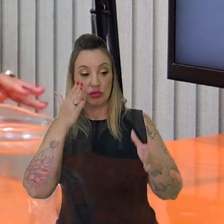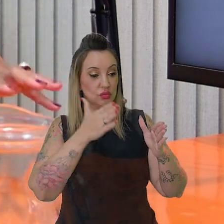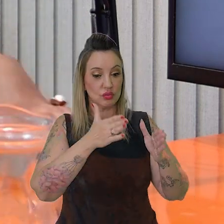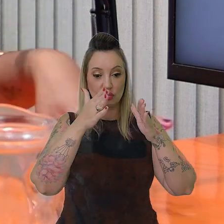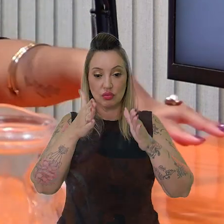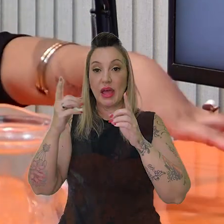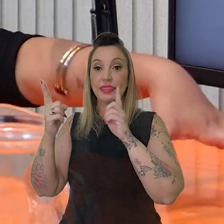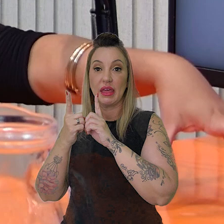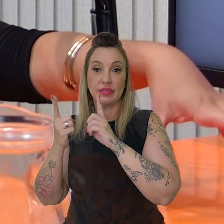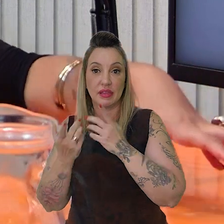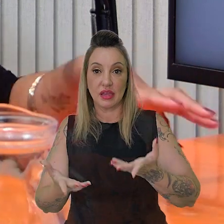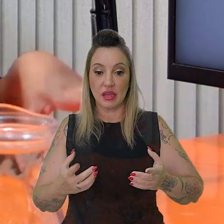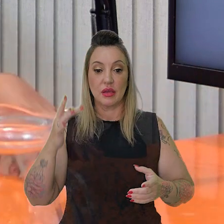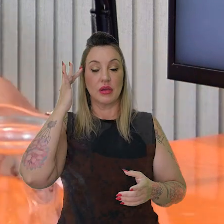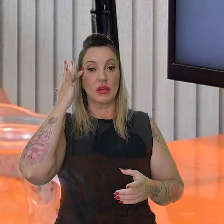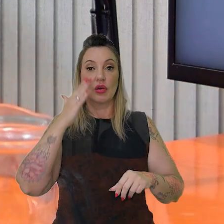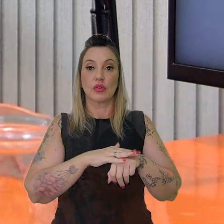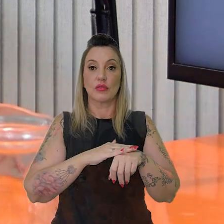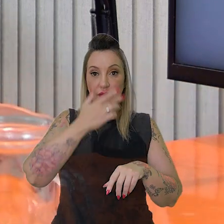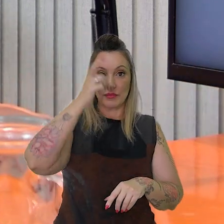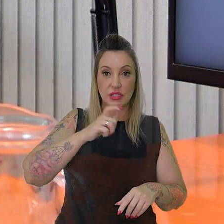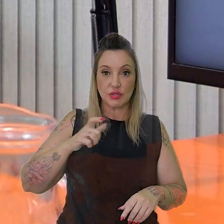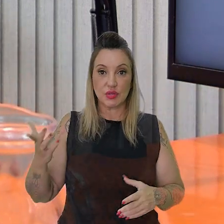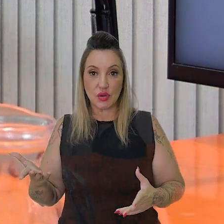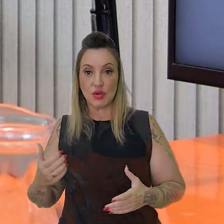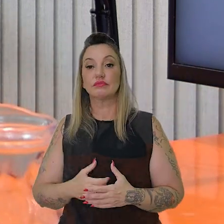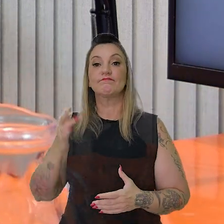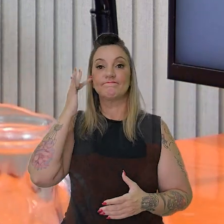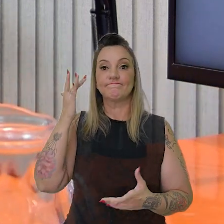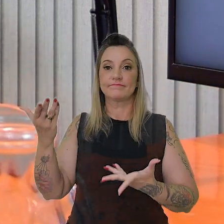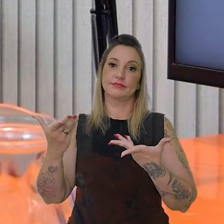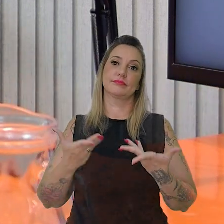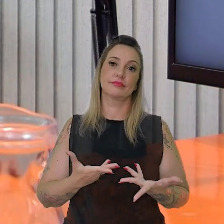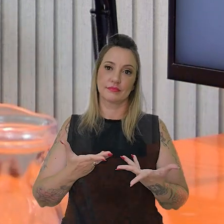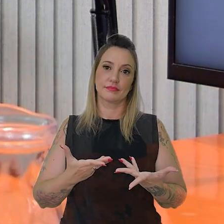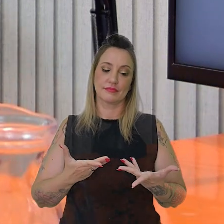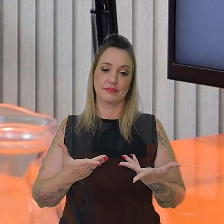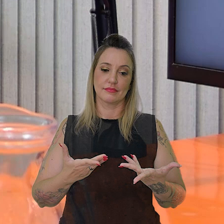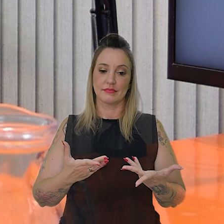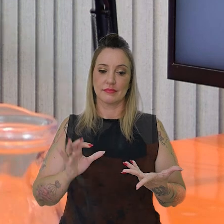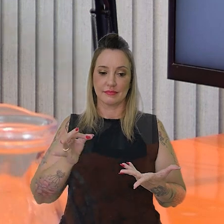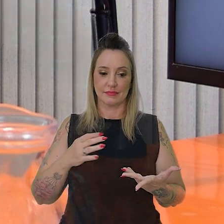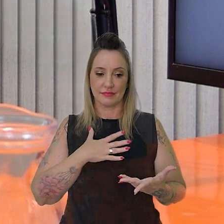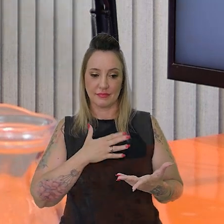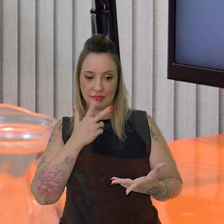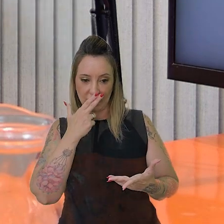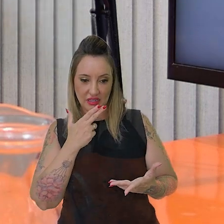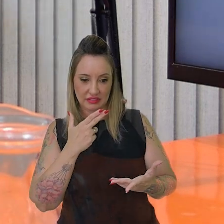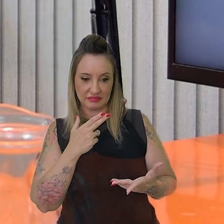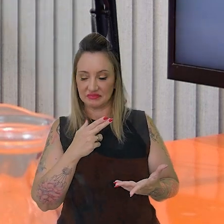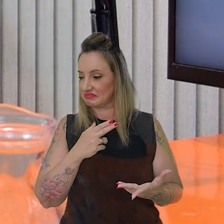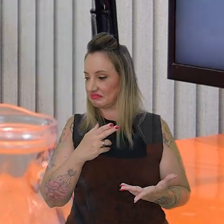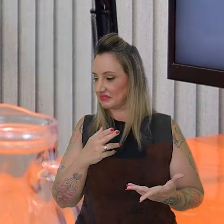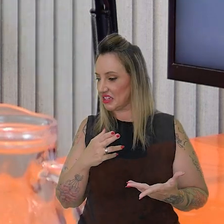Eu tô madura para atender Eu tô madura para conversar com outras pessoas né eu t madoro para receber porque às vezes a gente acha que